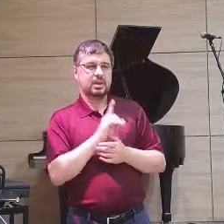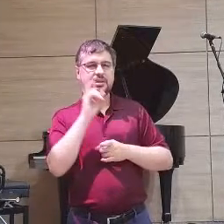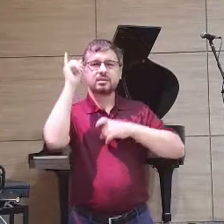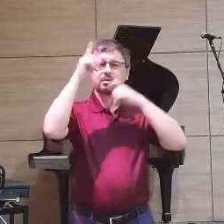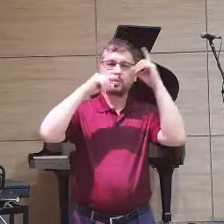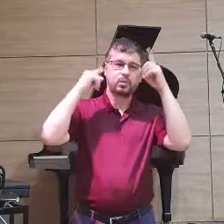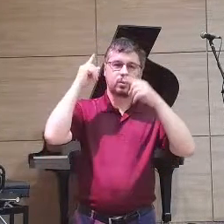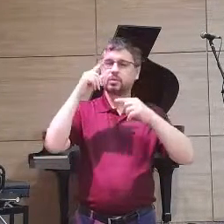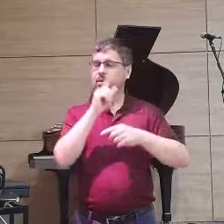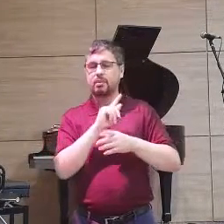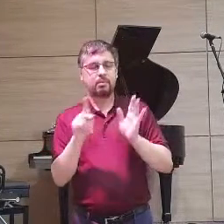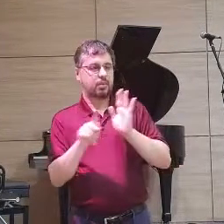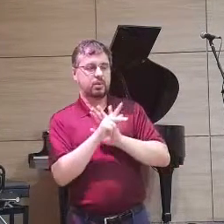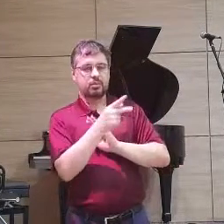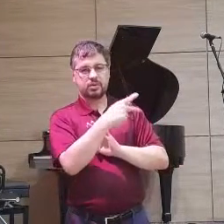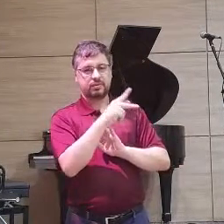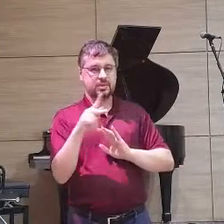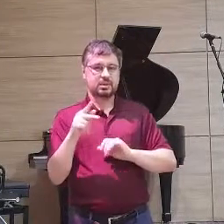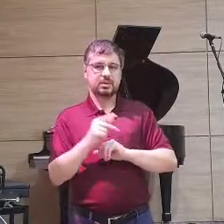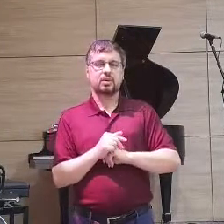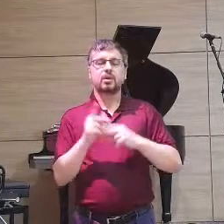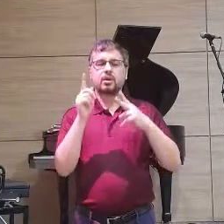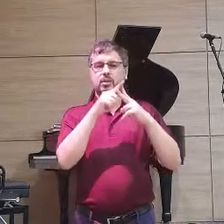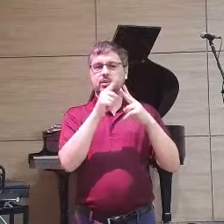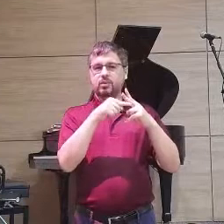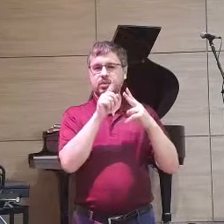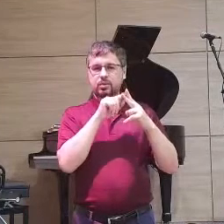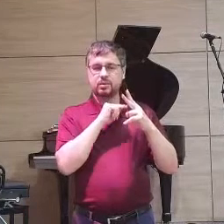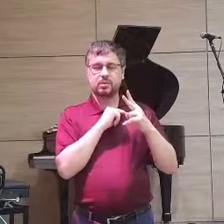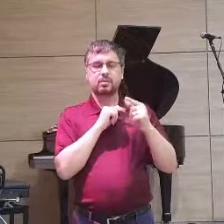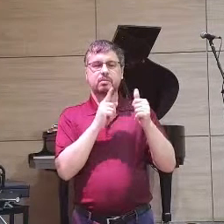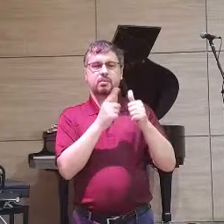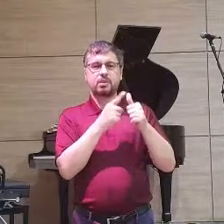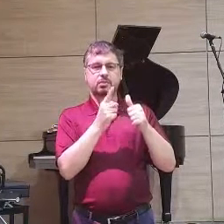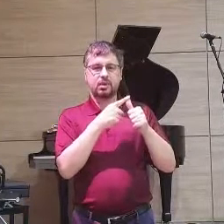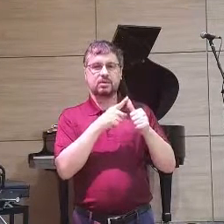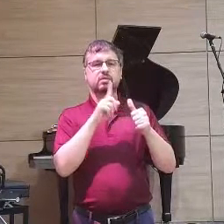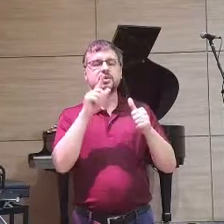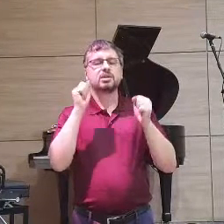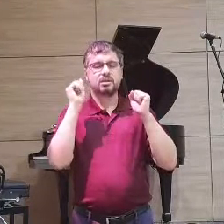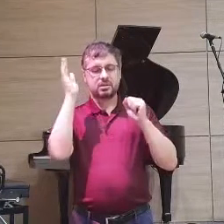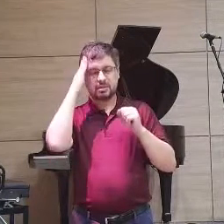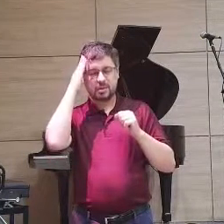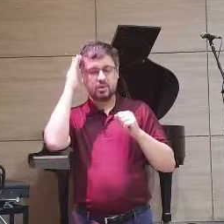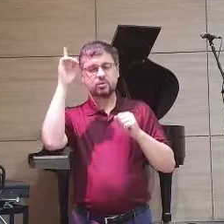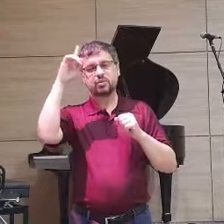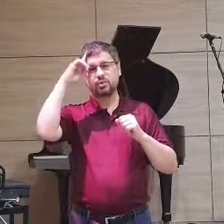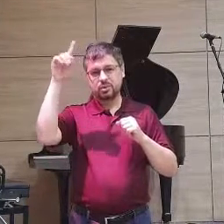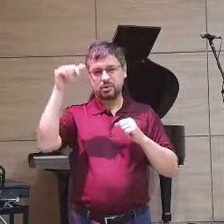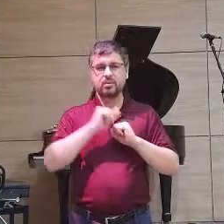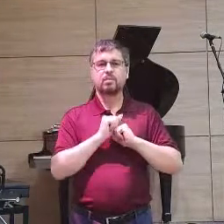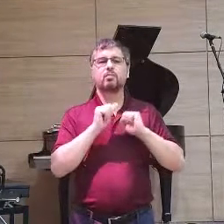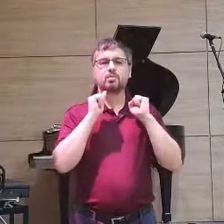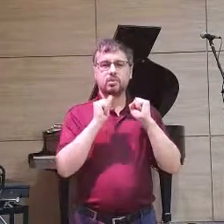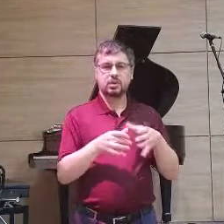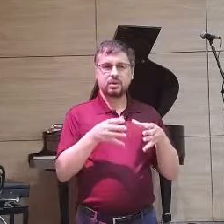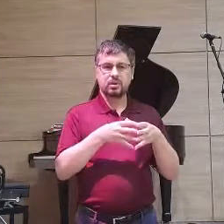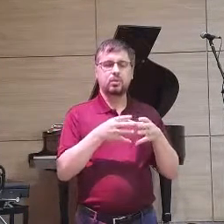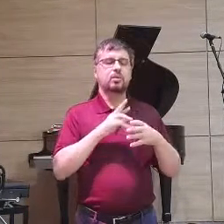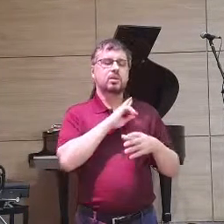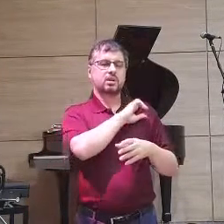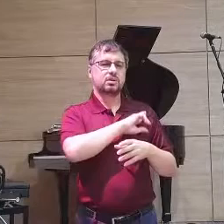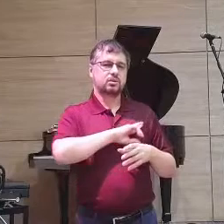não são para vocês por dois motivos primeiro se vocês soubessem o dia poderia ter um grupo de